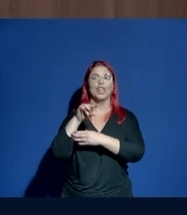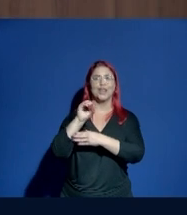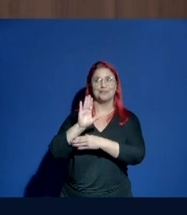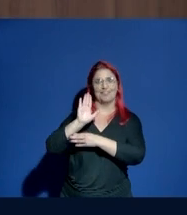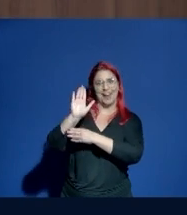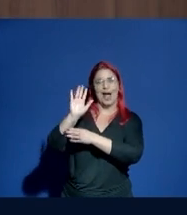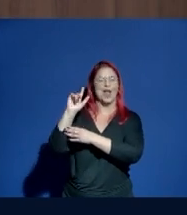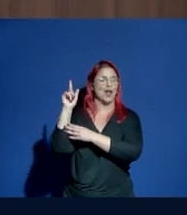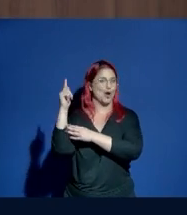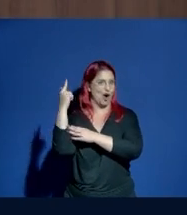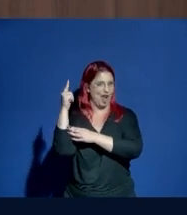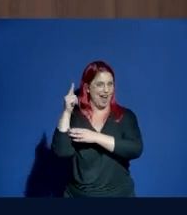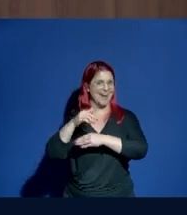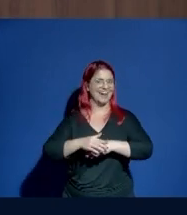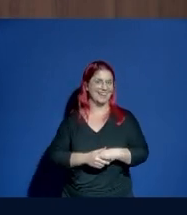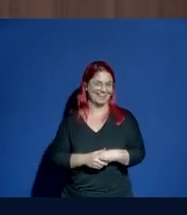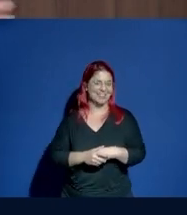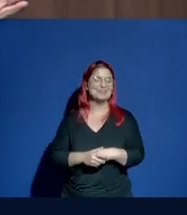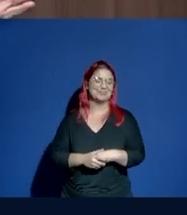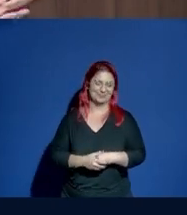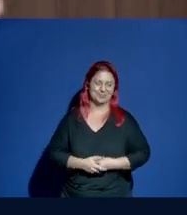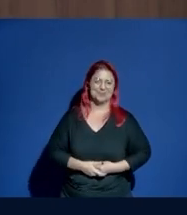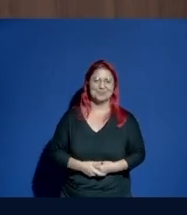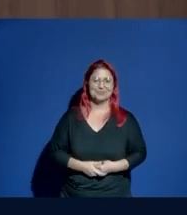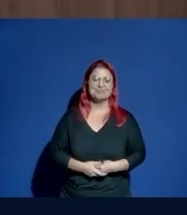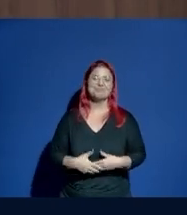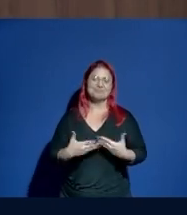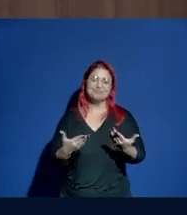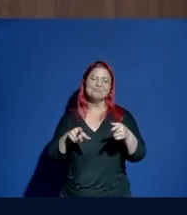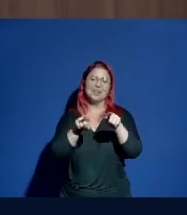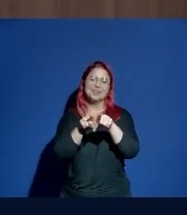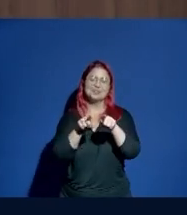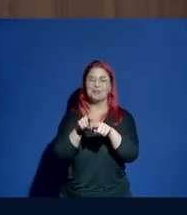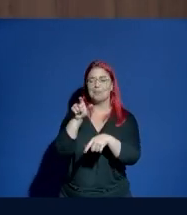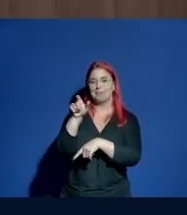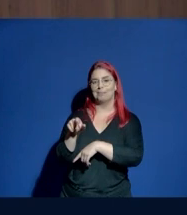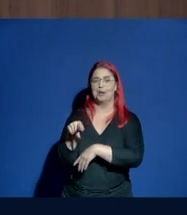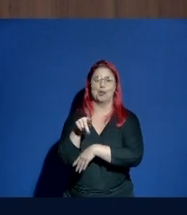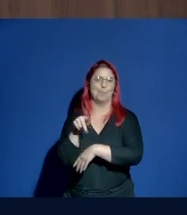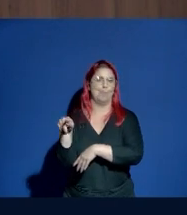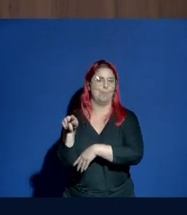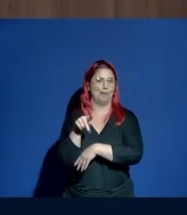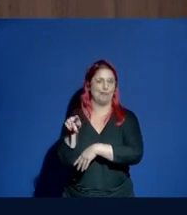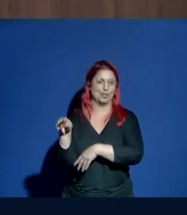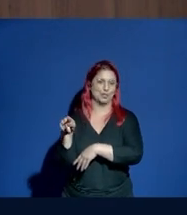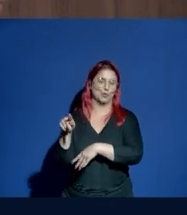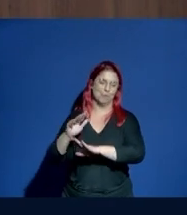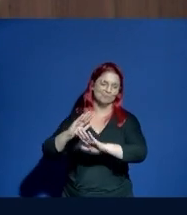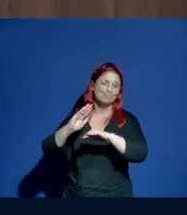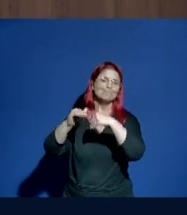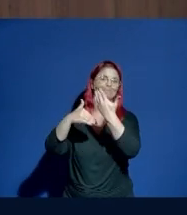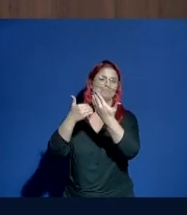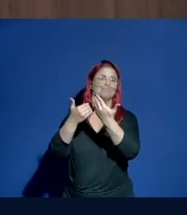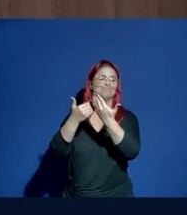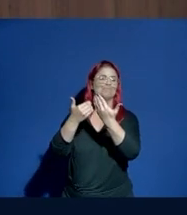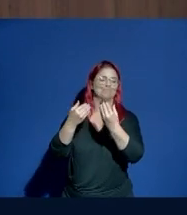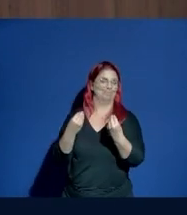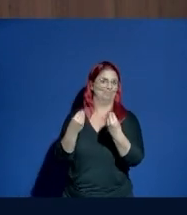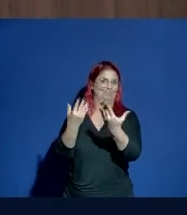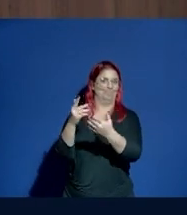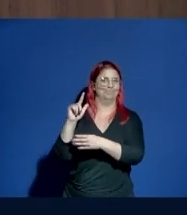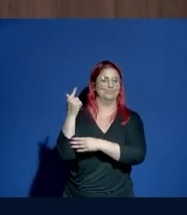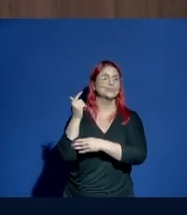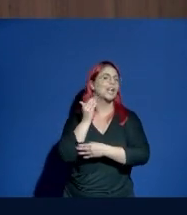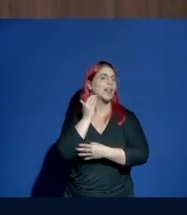Mauro Mendes que hoje o governo Mato Grosso e esse professor aqui que tanto desenvolvimento trouxe para o Estado de Goiás